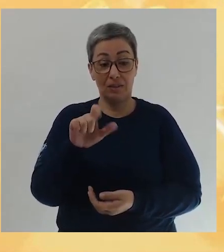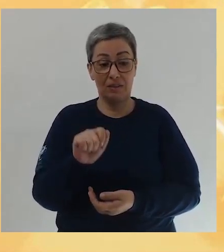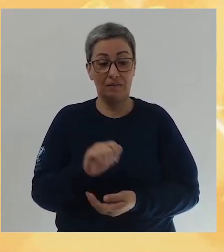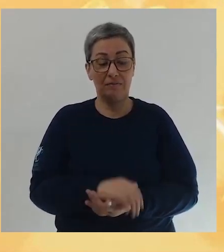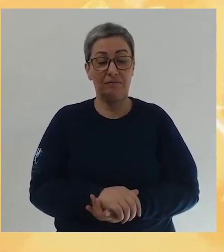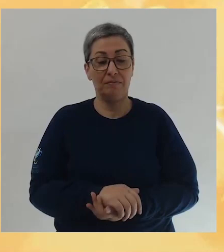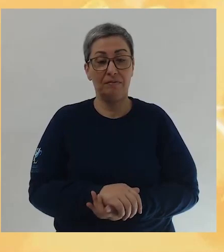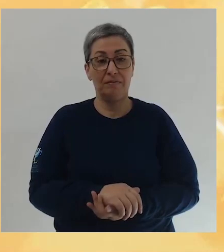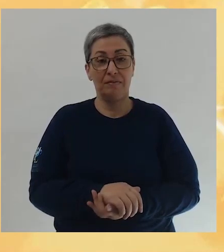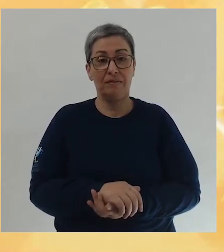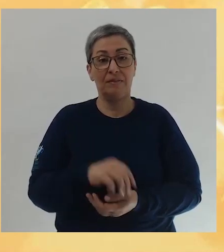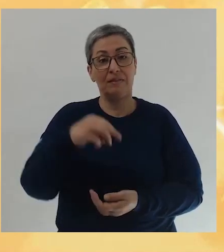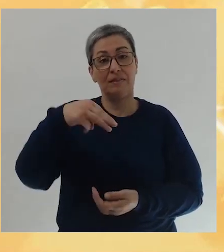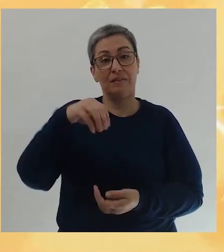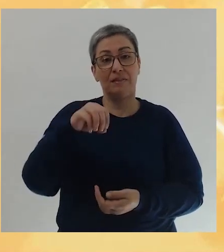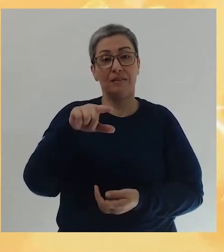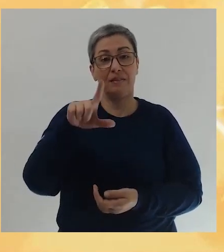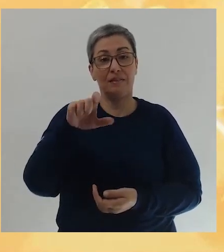caçula,